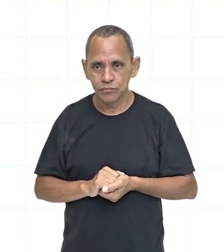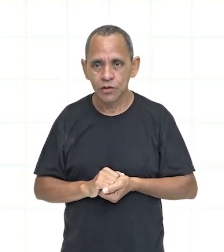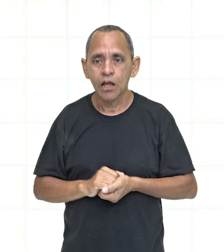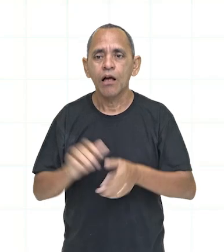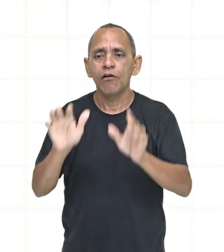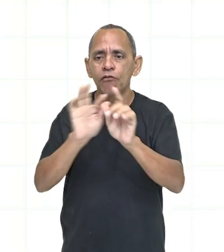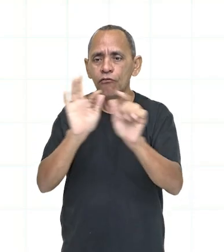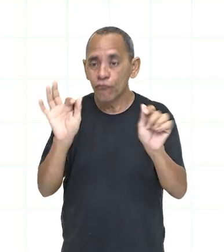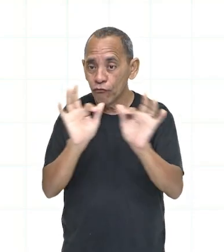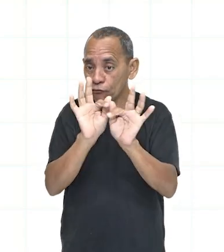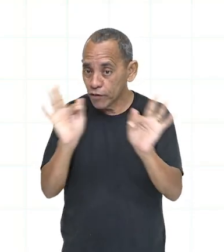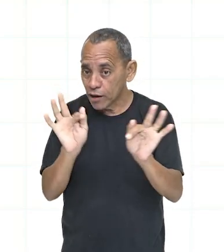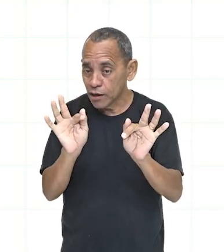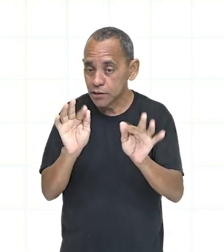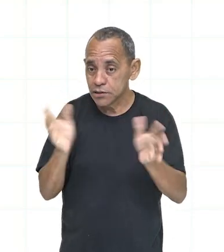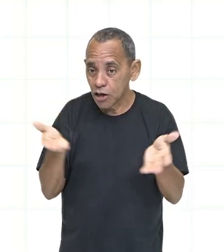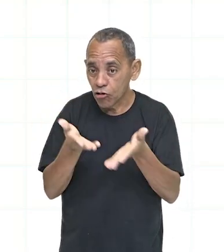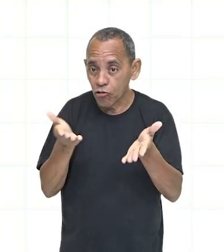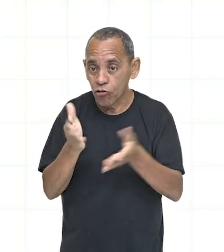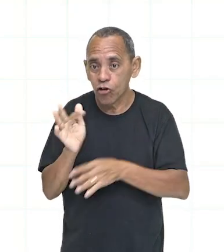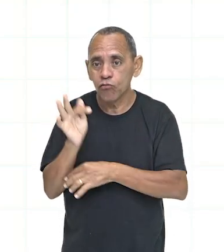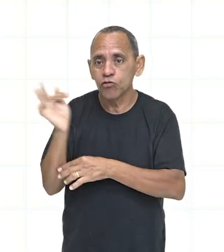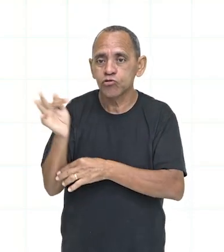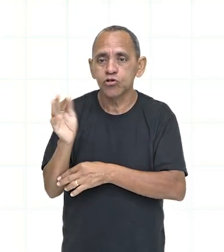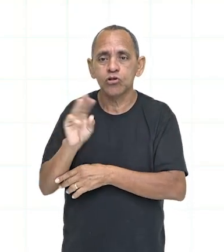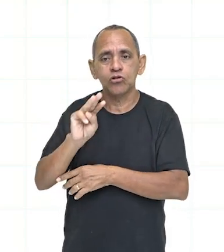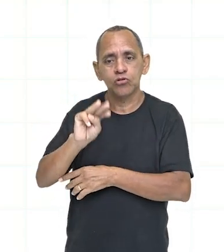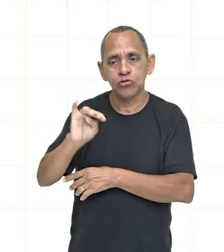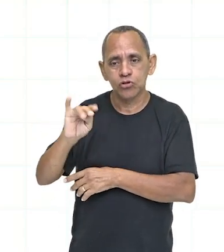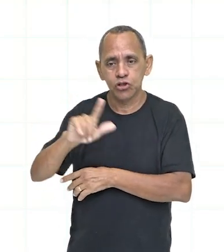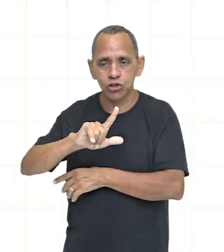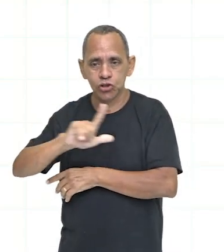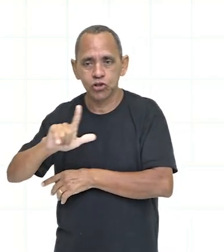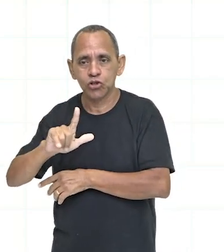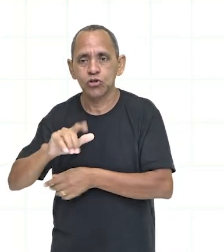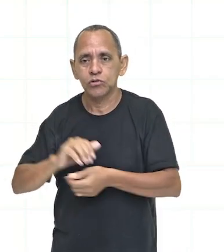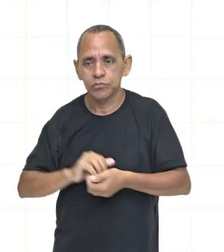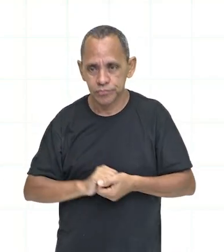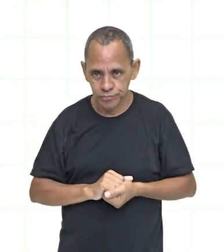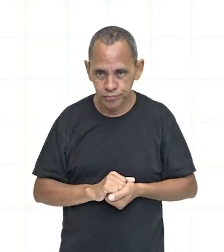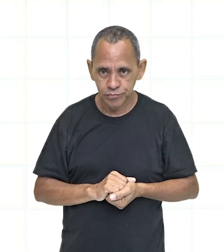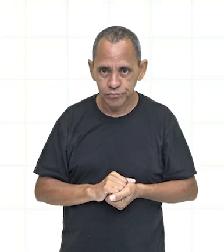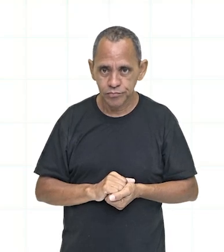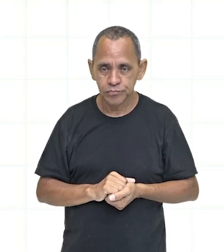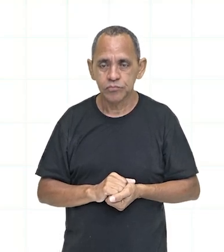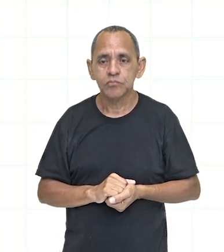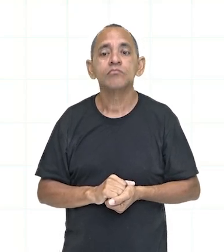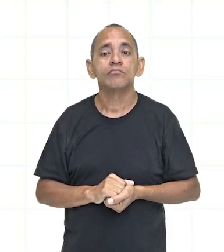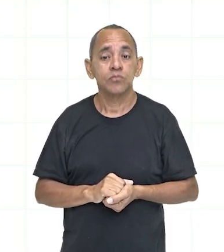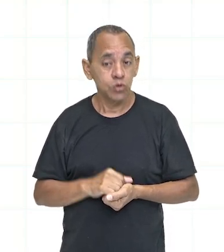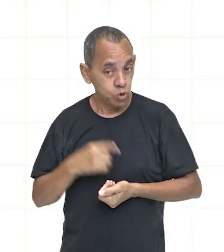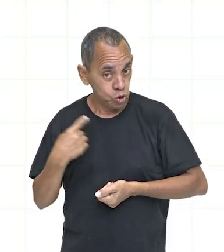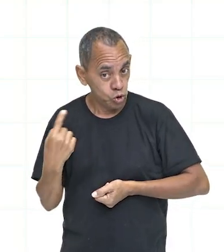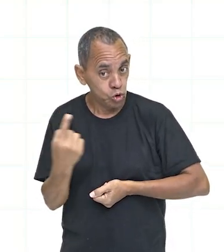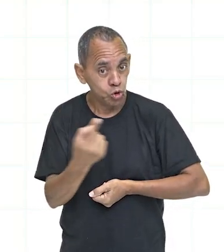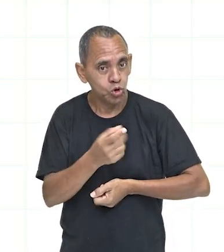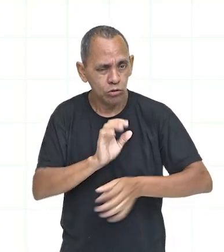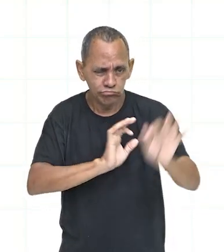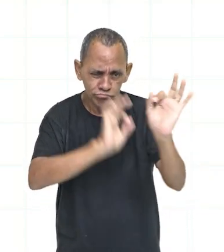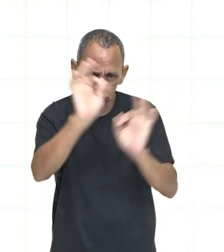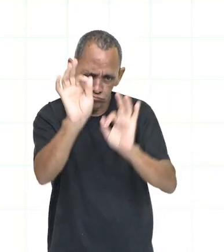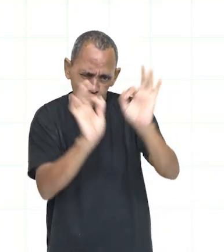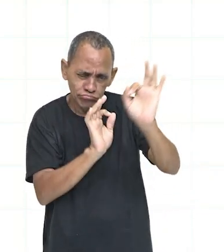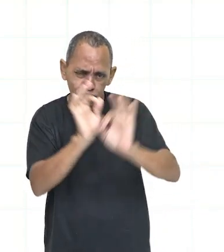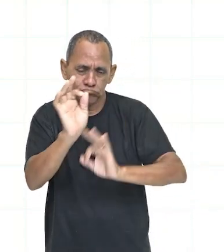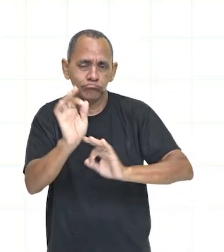que depende dessa primeira para acontecer. We'll plan a picnic at the park. Nós planejaremos um piquenique